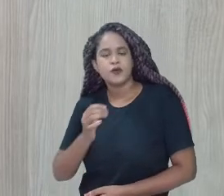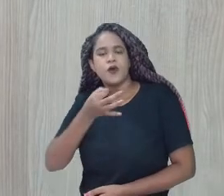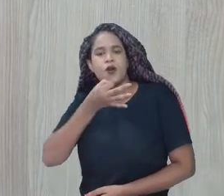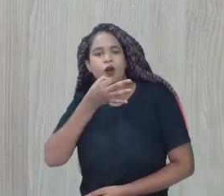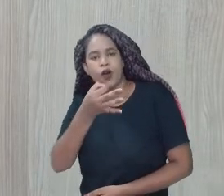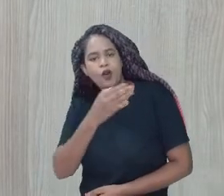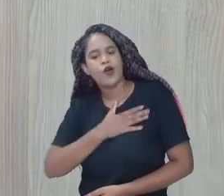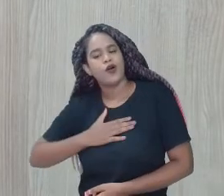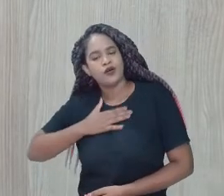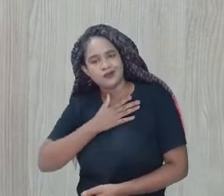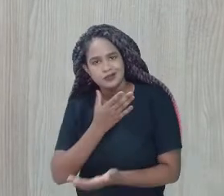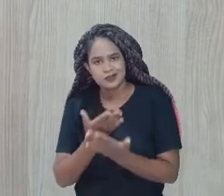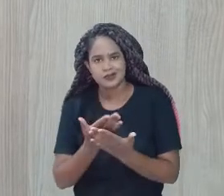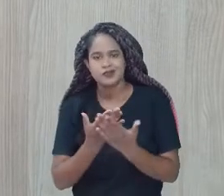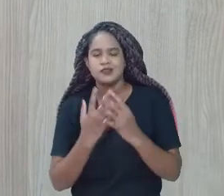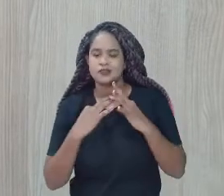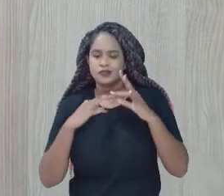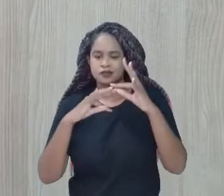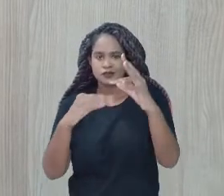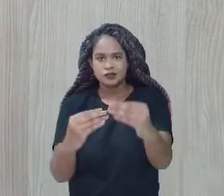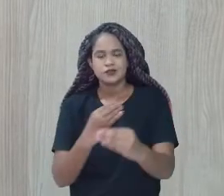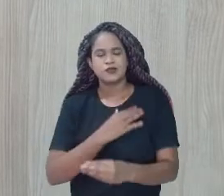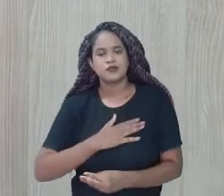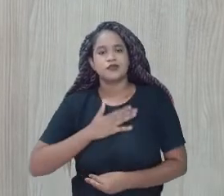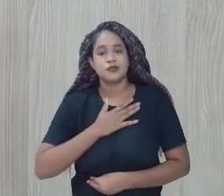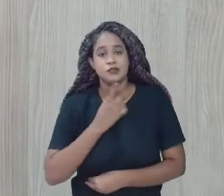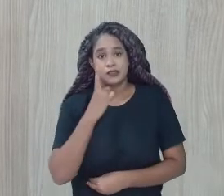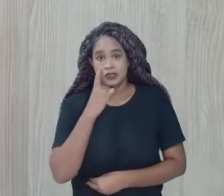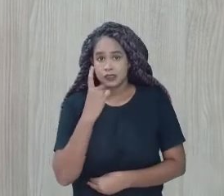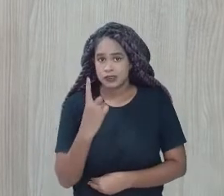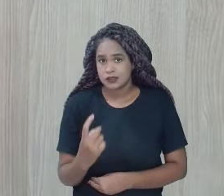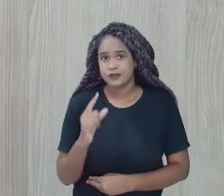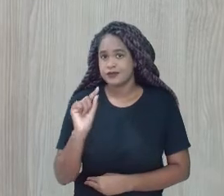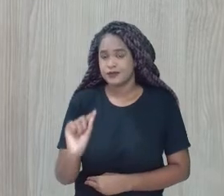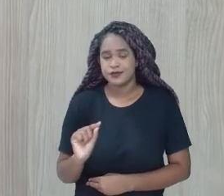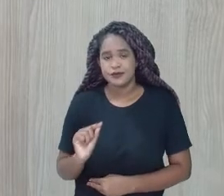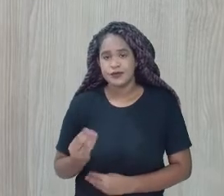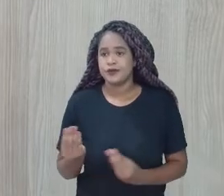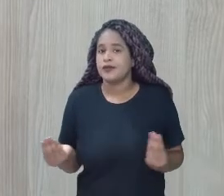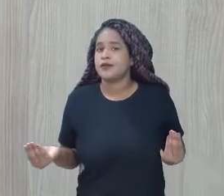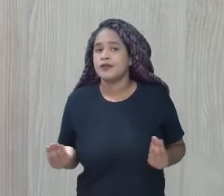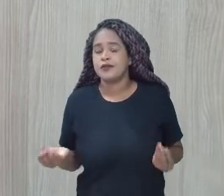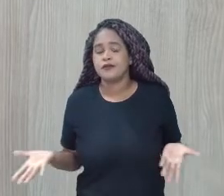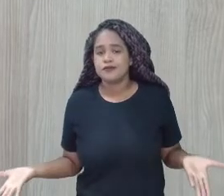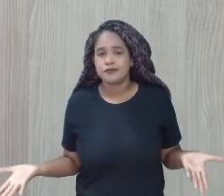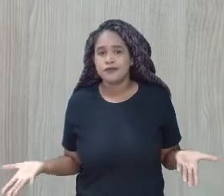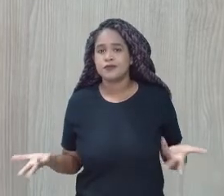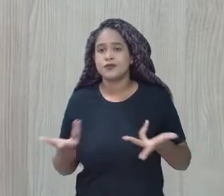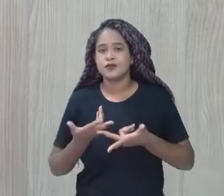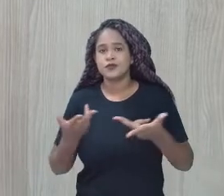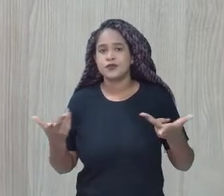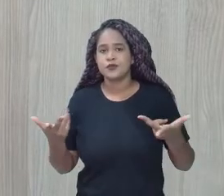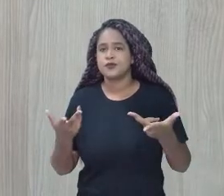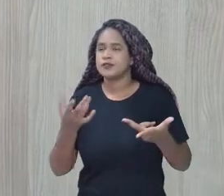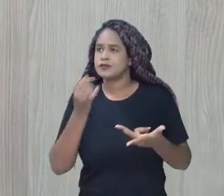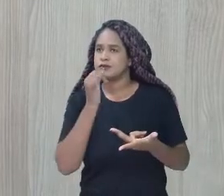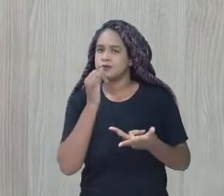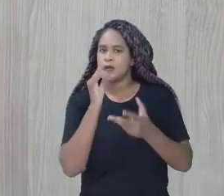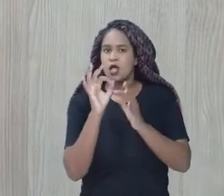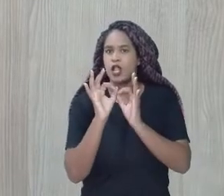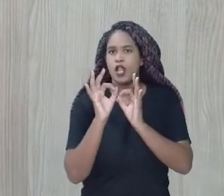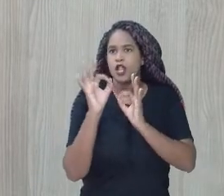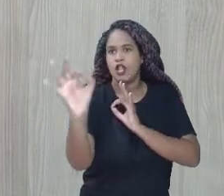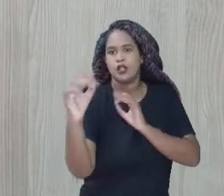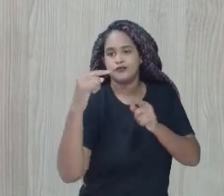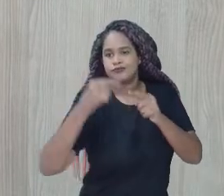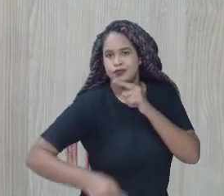tá todo mundo gostando bastante. E é muito interessante como a gente vê como as coisas não são muito distantes uma da outra, né? A gente tem as